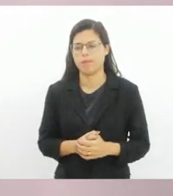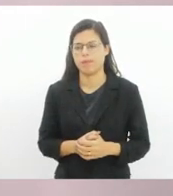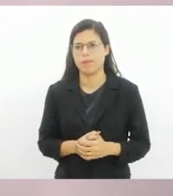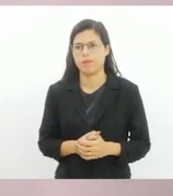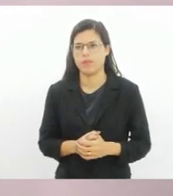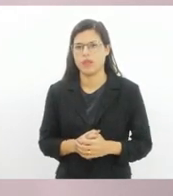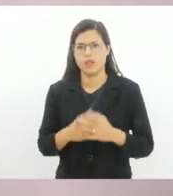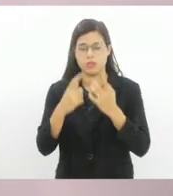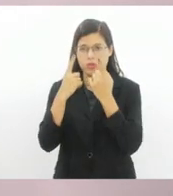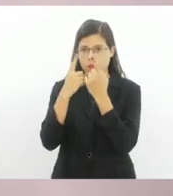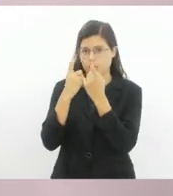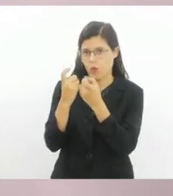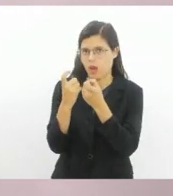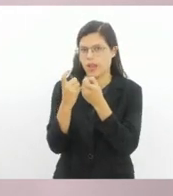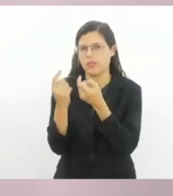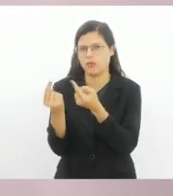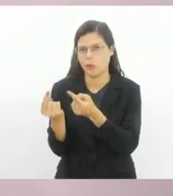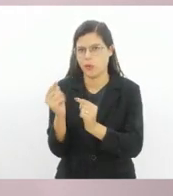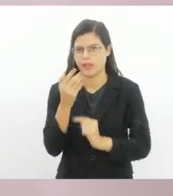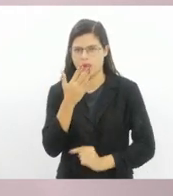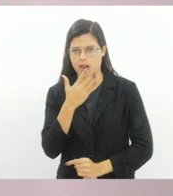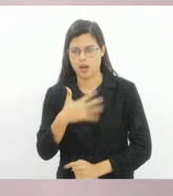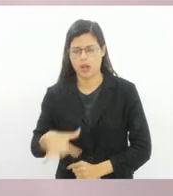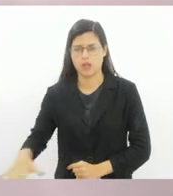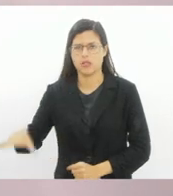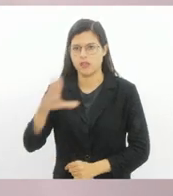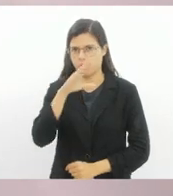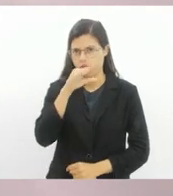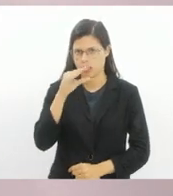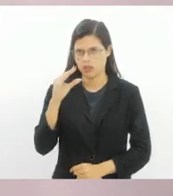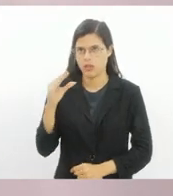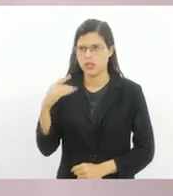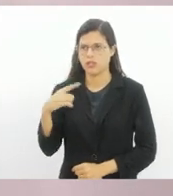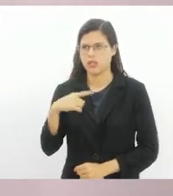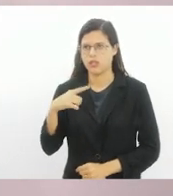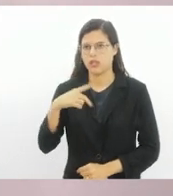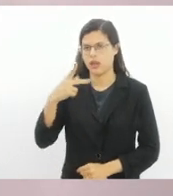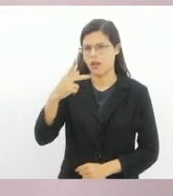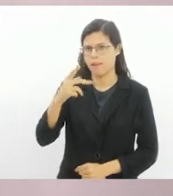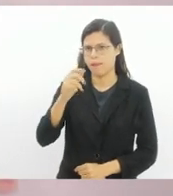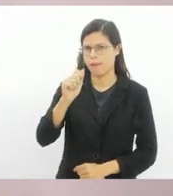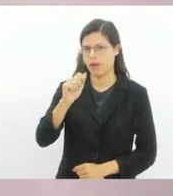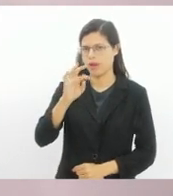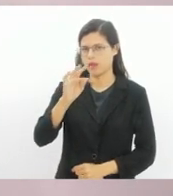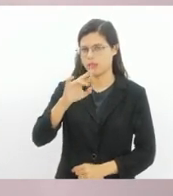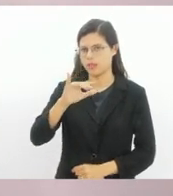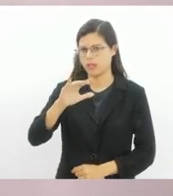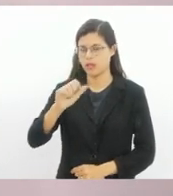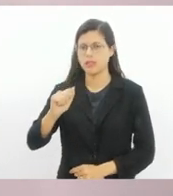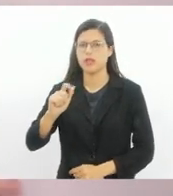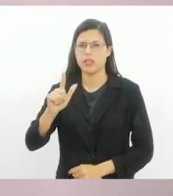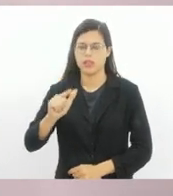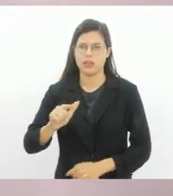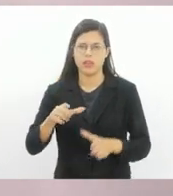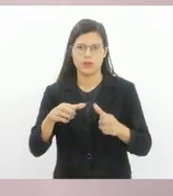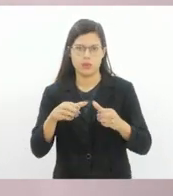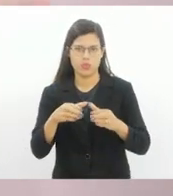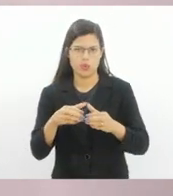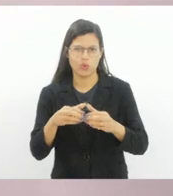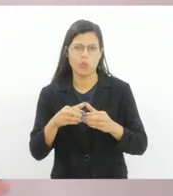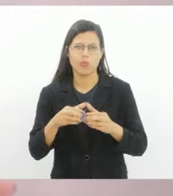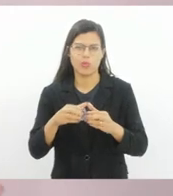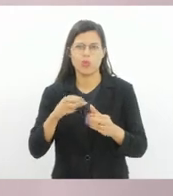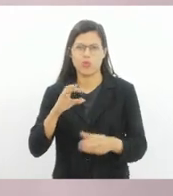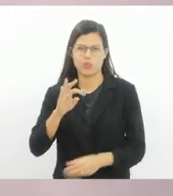de violência contra crianças e adolescentes. Né? Temos aqui a Patrícia Félix, que é do Conselho Tutelar e que